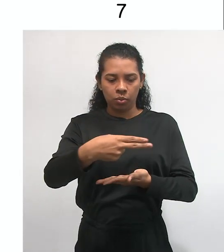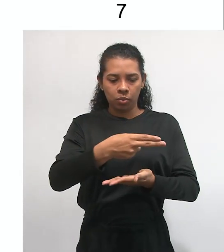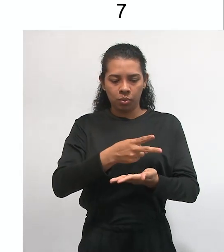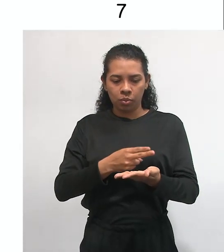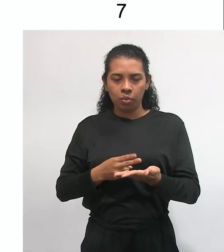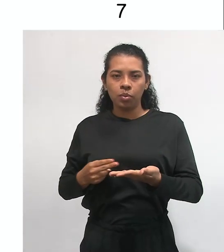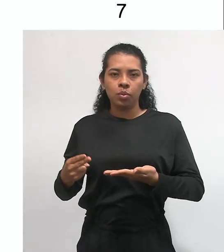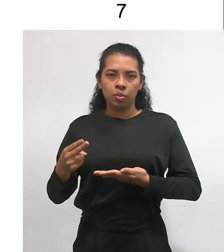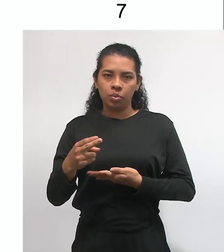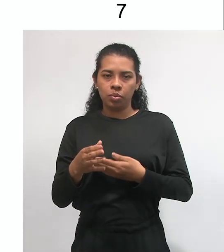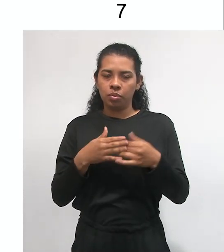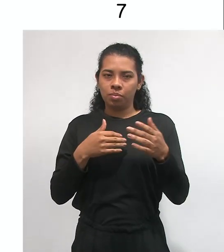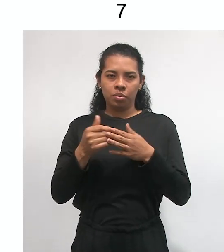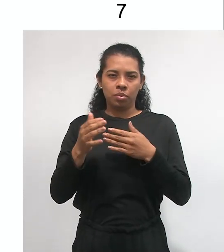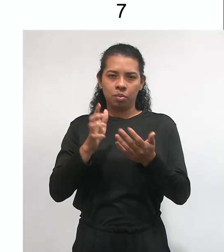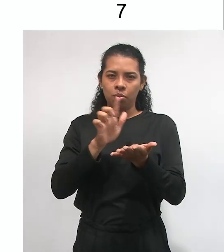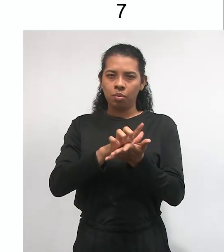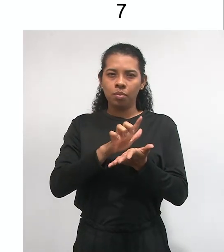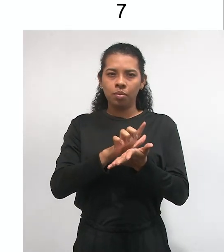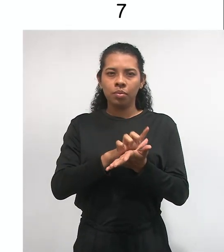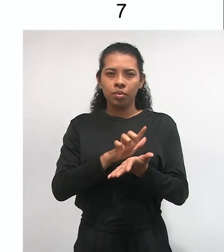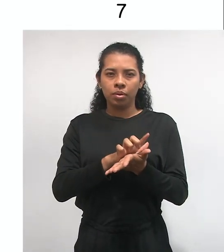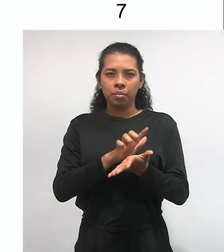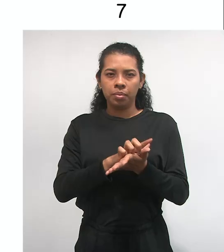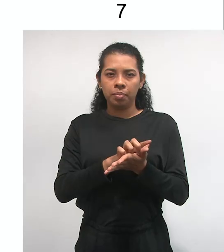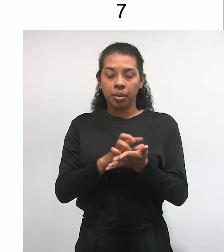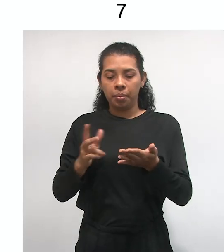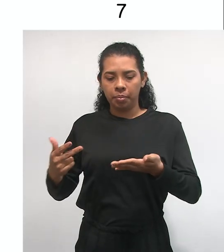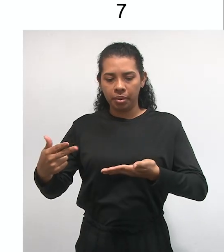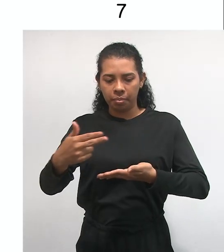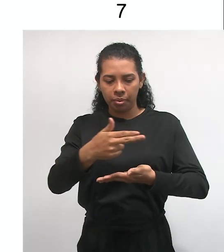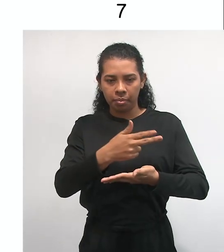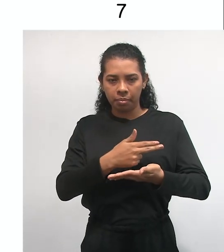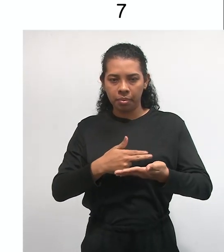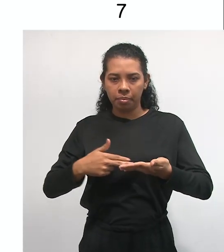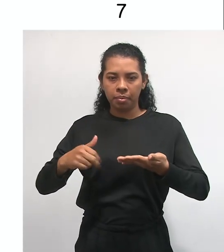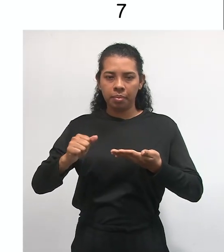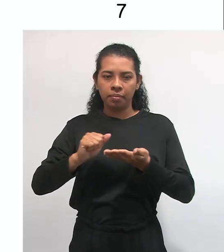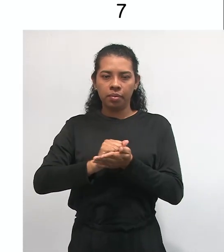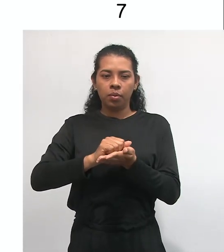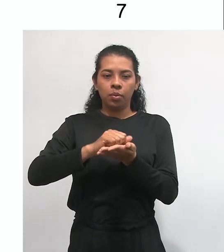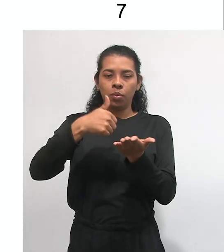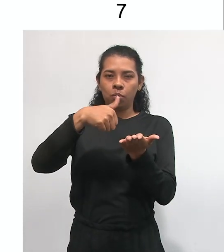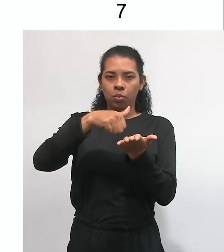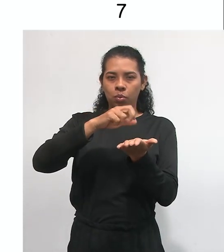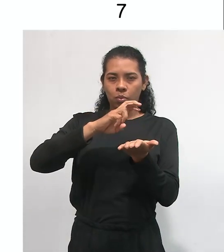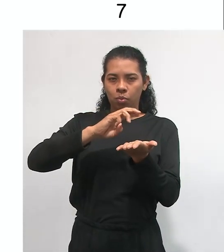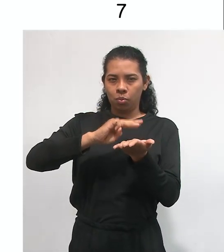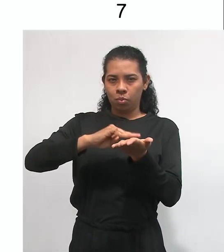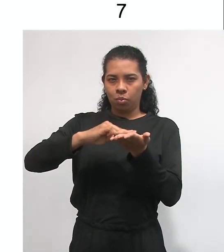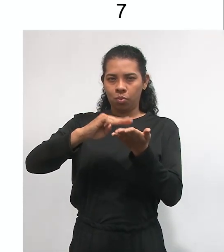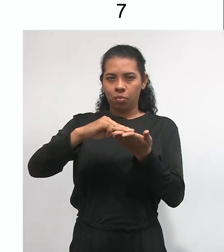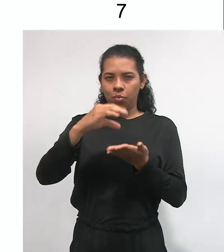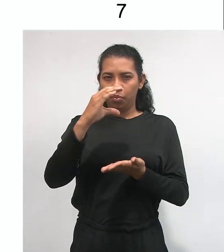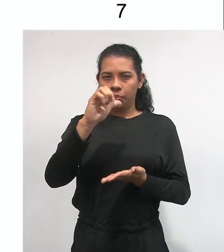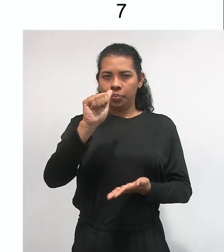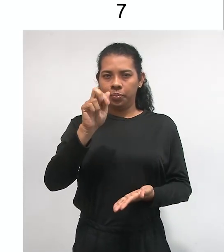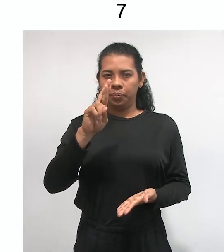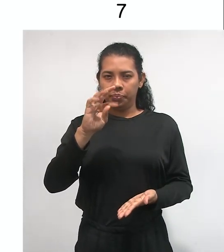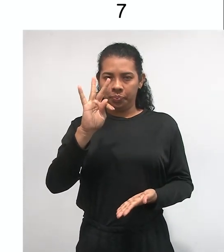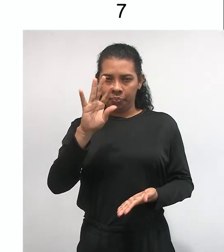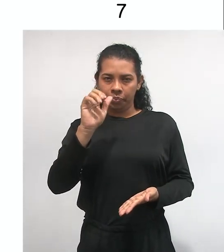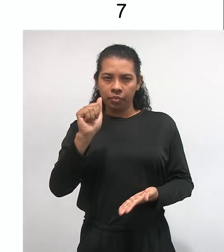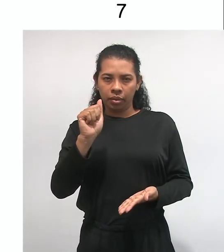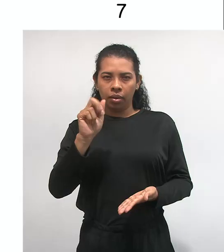qualquer tipo de papel ou até mesmo elaborar cada carta de forma manual. O importante é que você faça